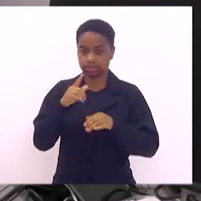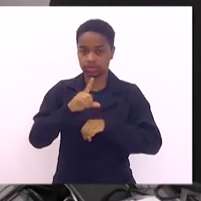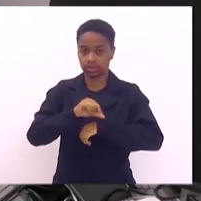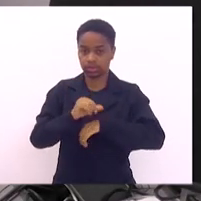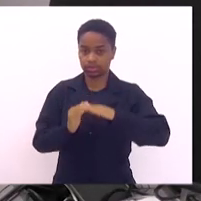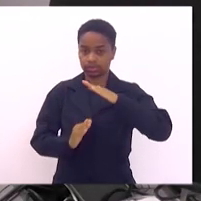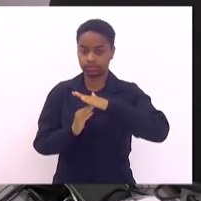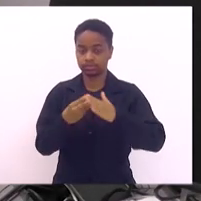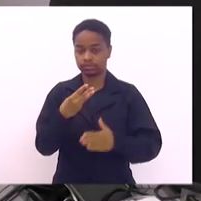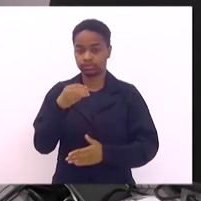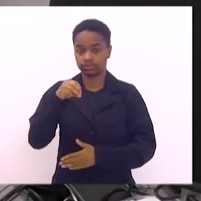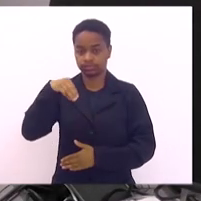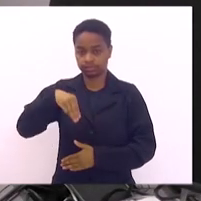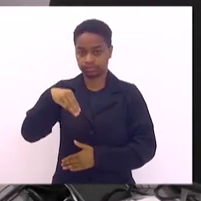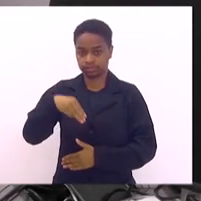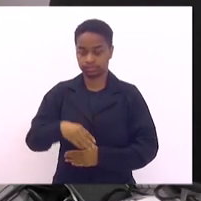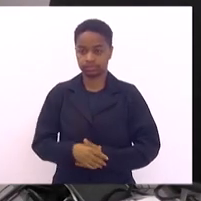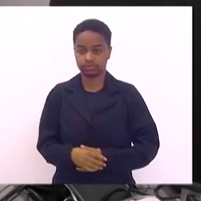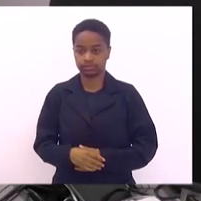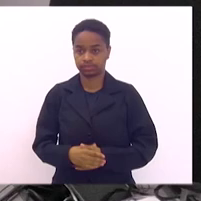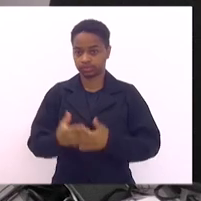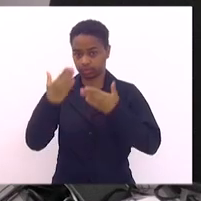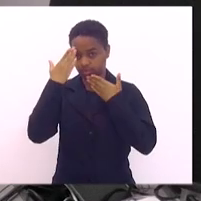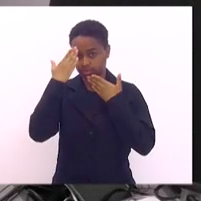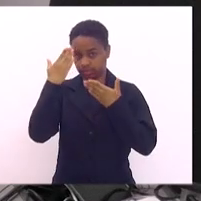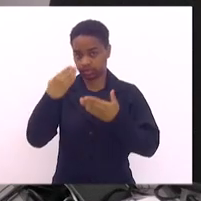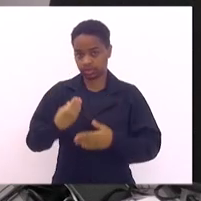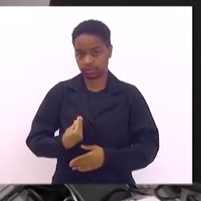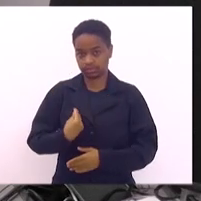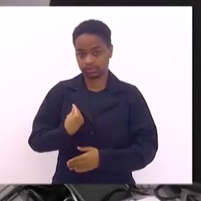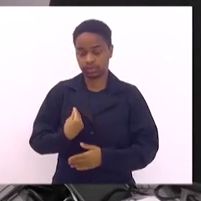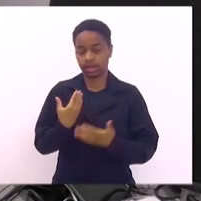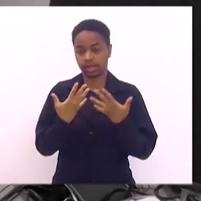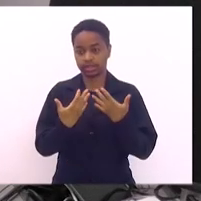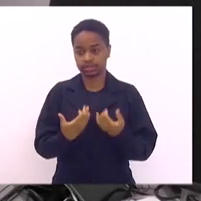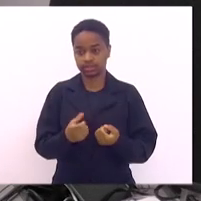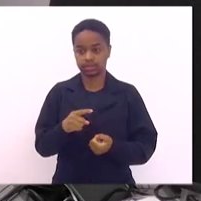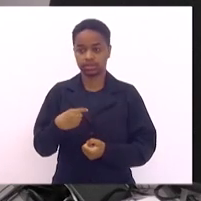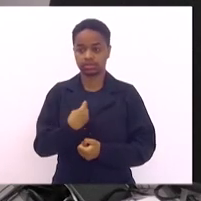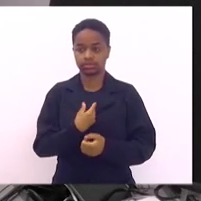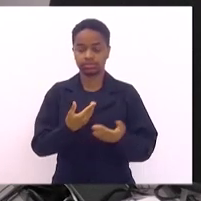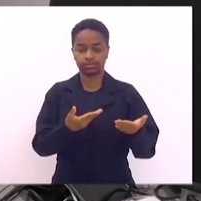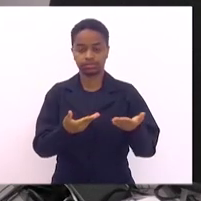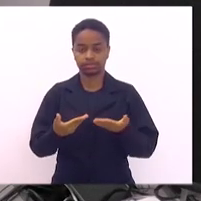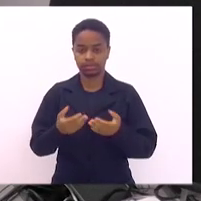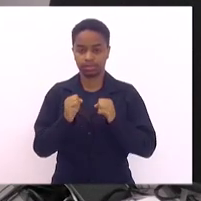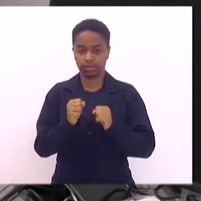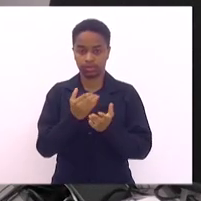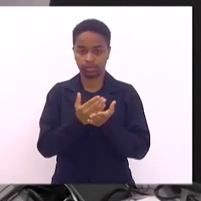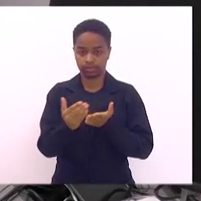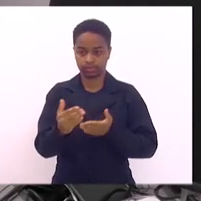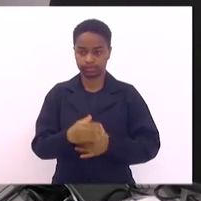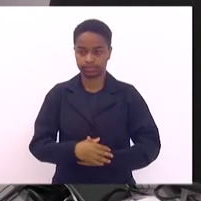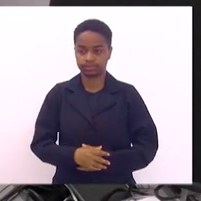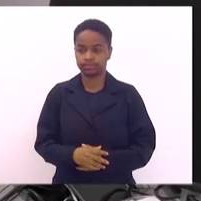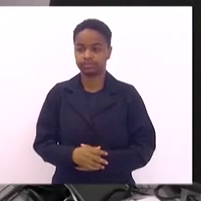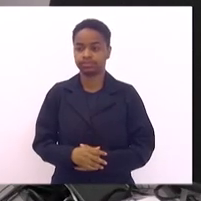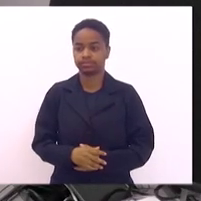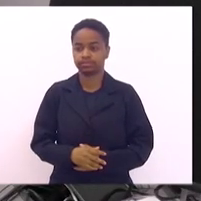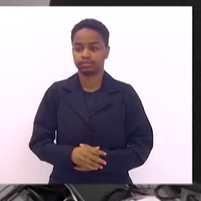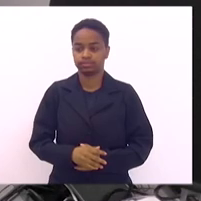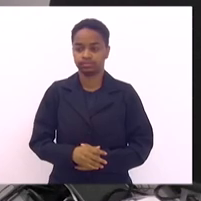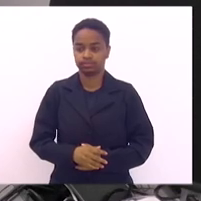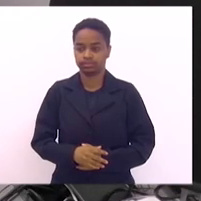por gentileza. Doutora Mariana, muito obrigada por aceitar o nosso convite. Pode começar, por favor.